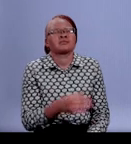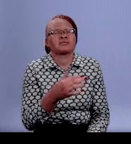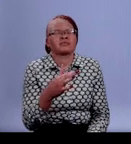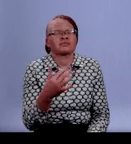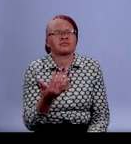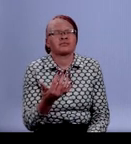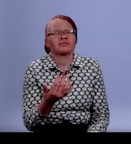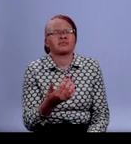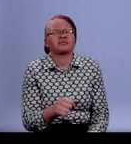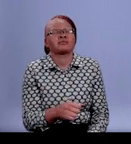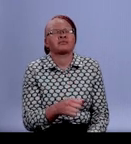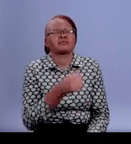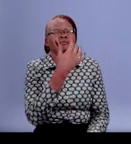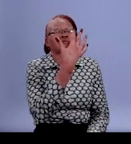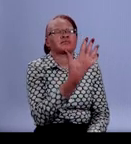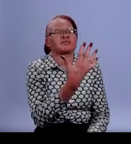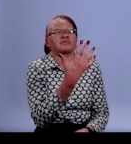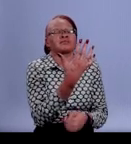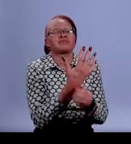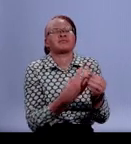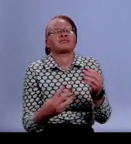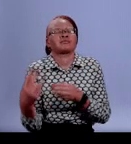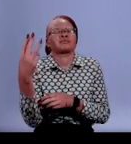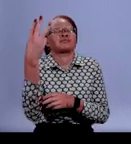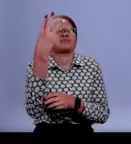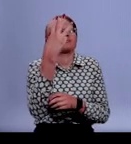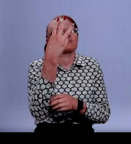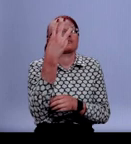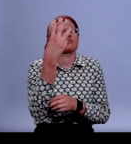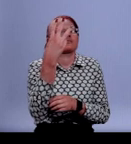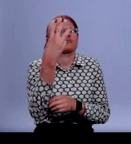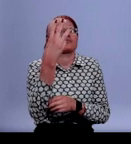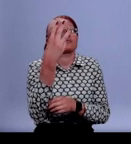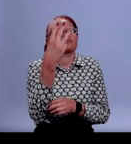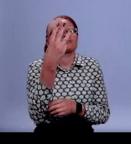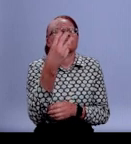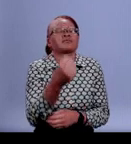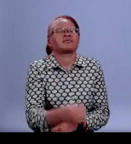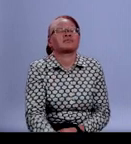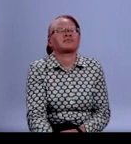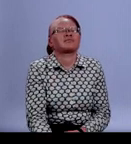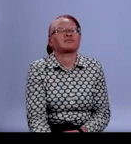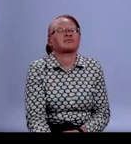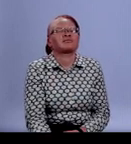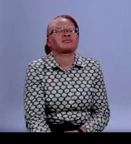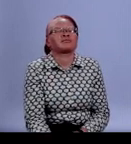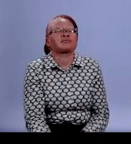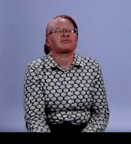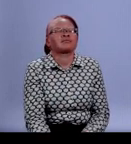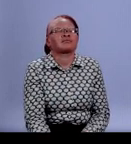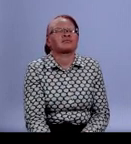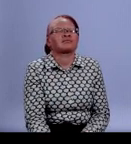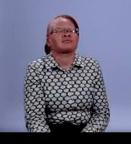e este número aqui less 5 elevado a 3 ou 5 ao cubo